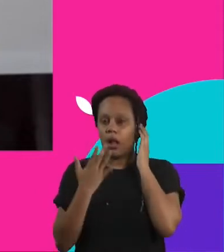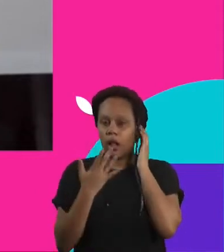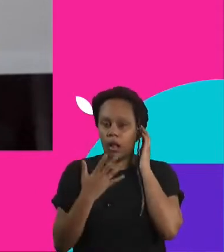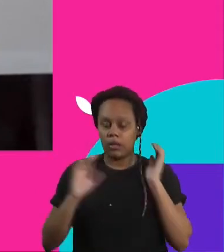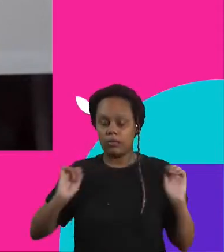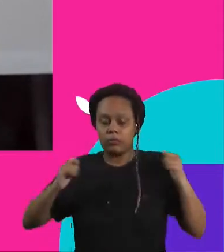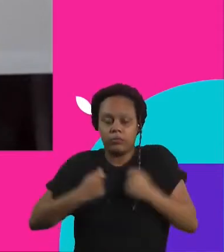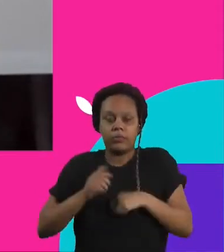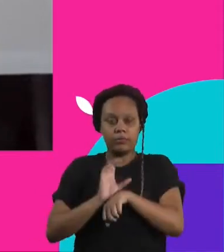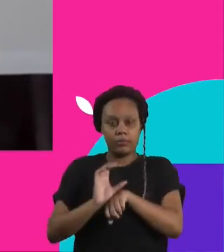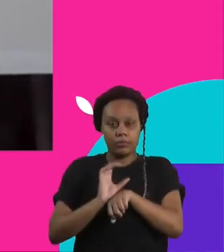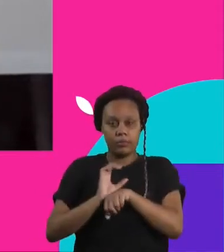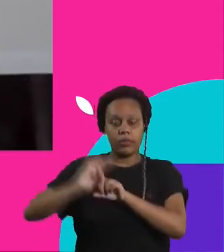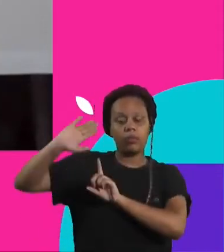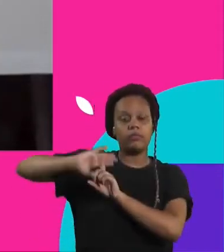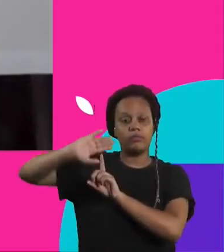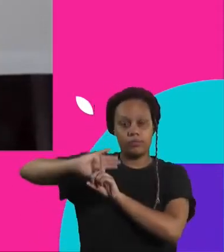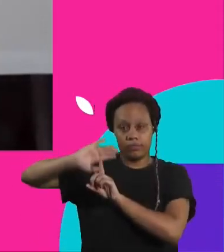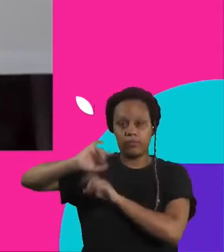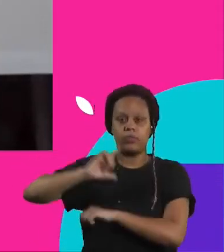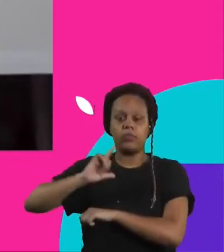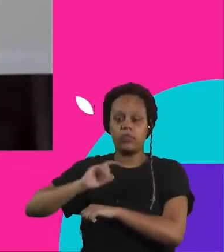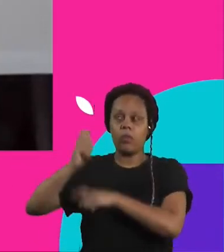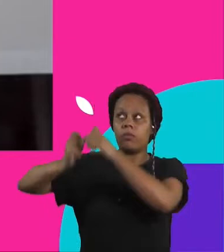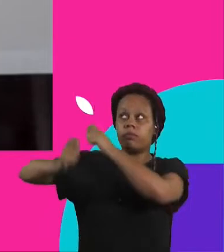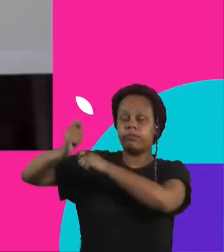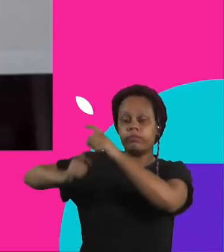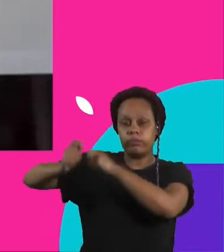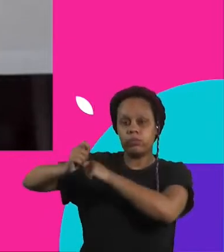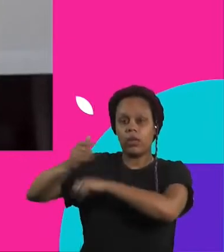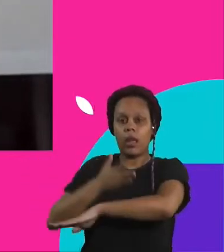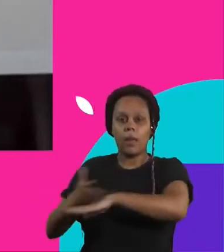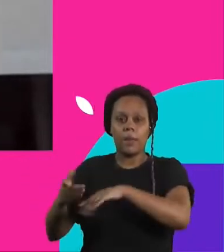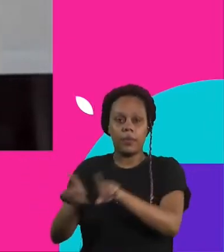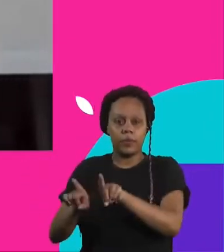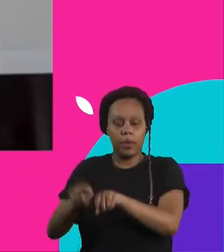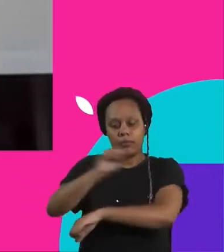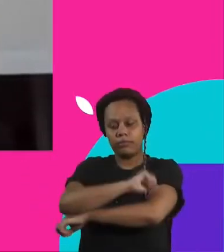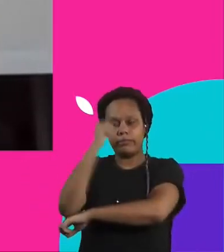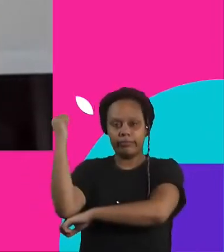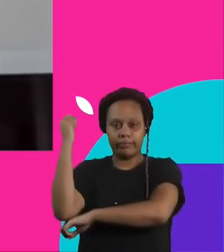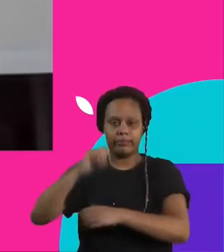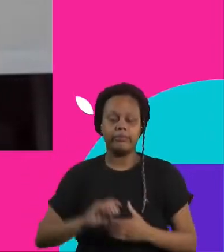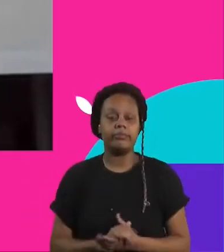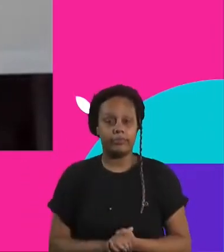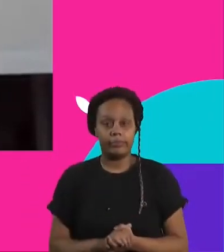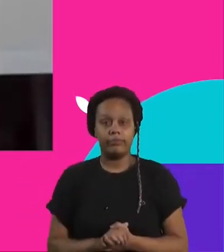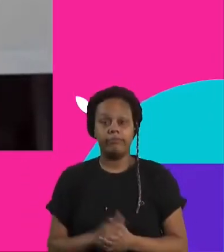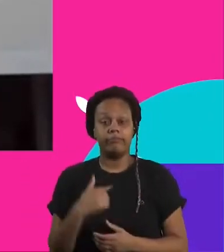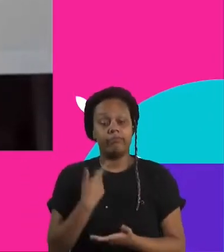blazer cinza, e no fundo, atrás de mim, tem uma cortina branca, uma persiana branca e uma janela.